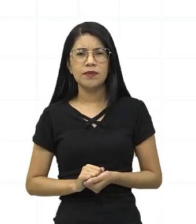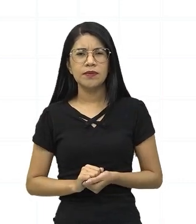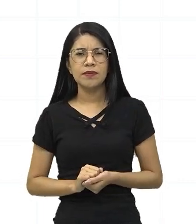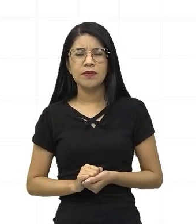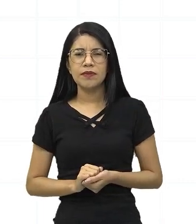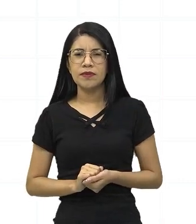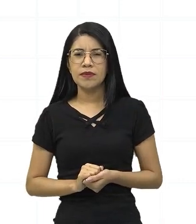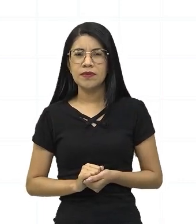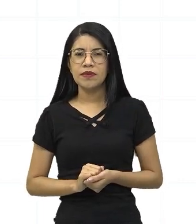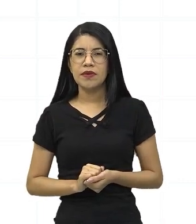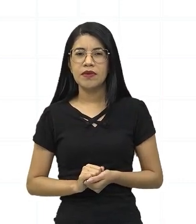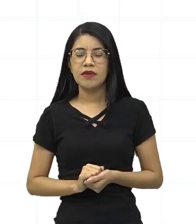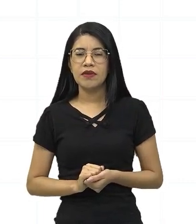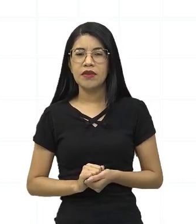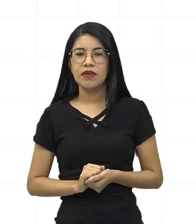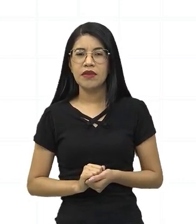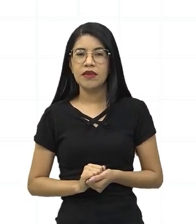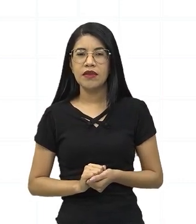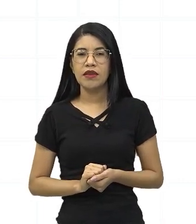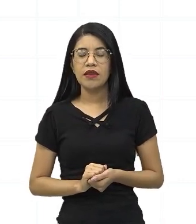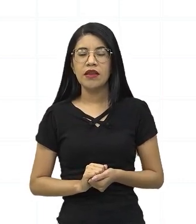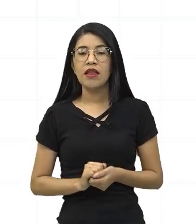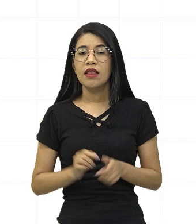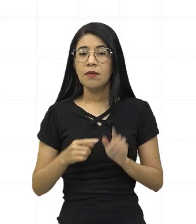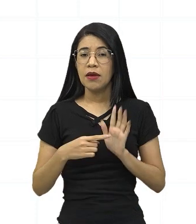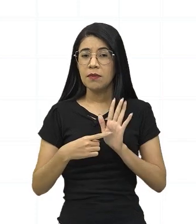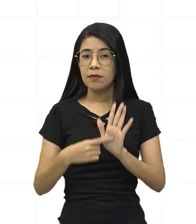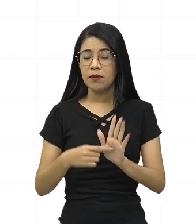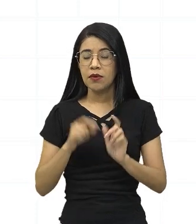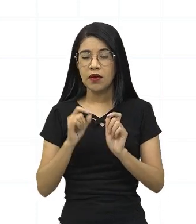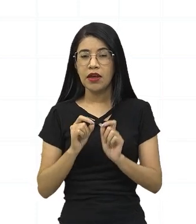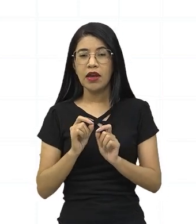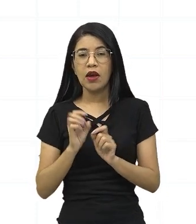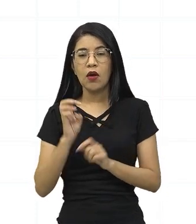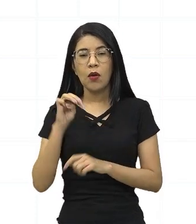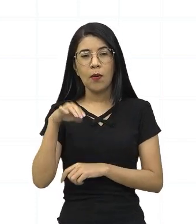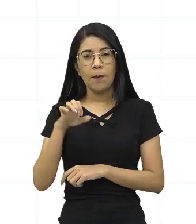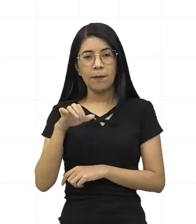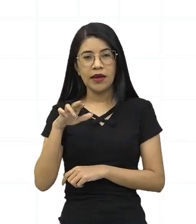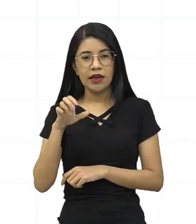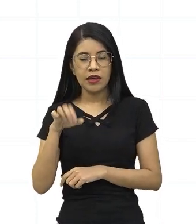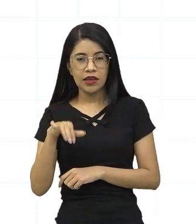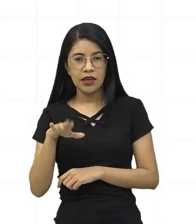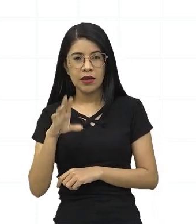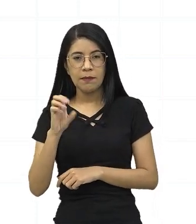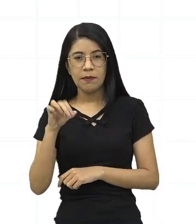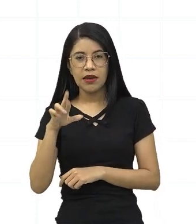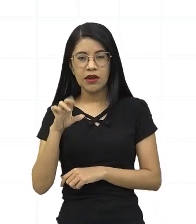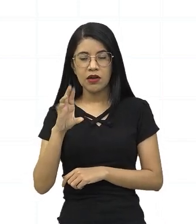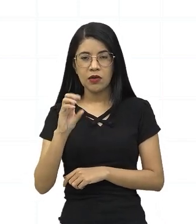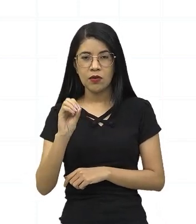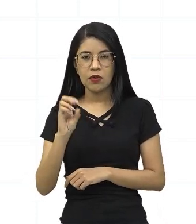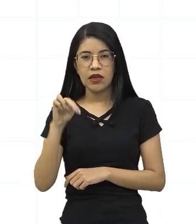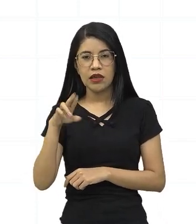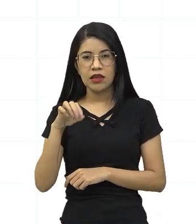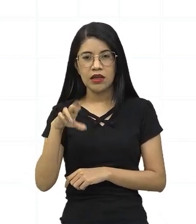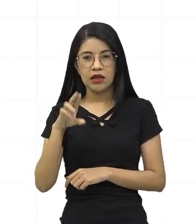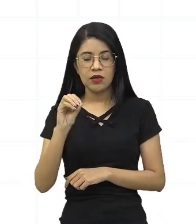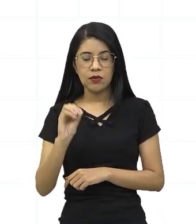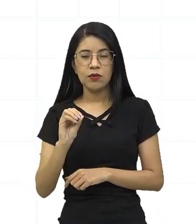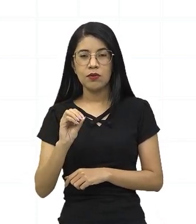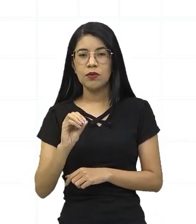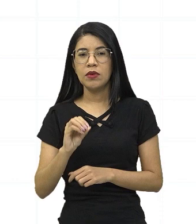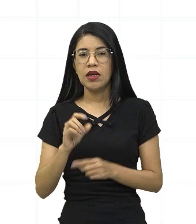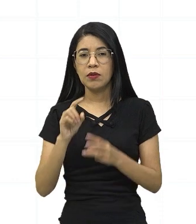Pela própria natureza da palavra, indicando aí mini-conto, microconto e nanoconto. Mini-conto